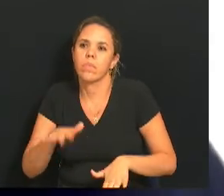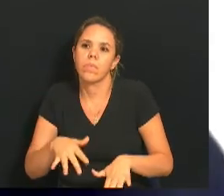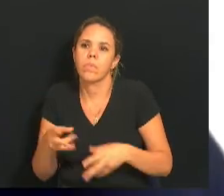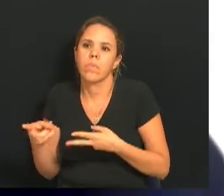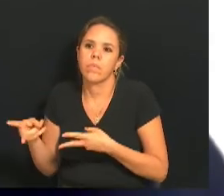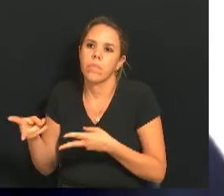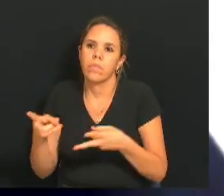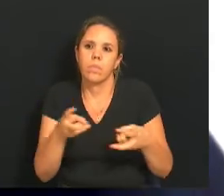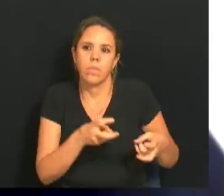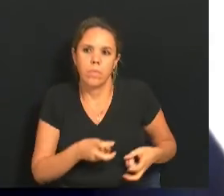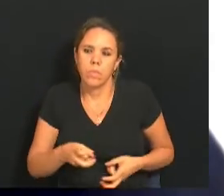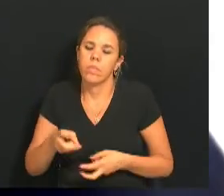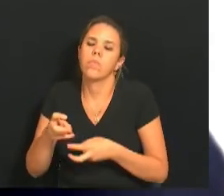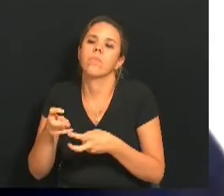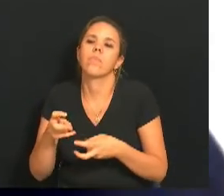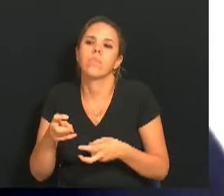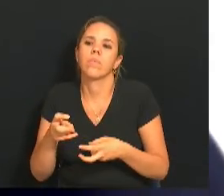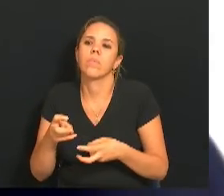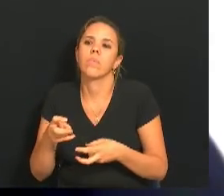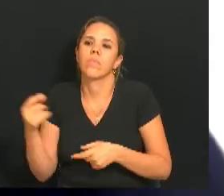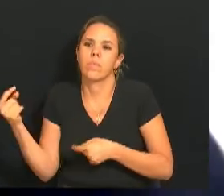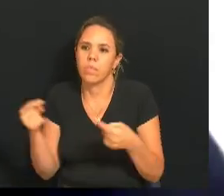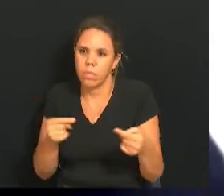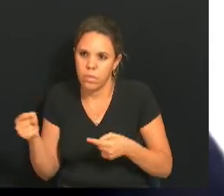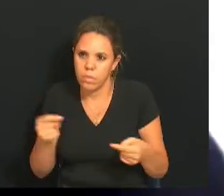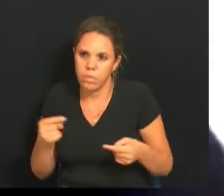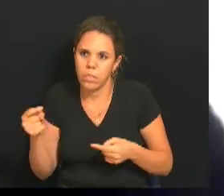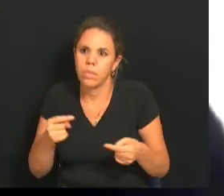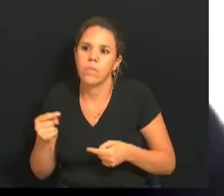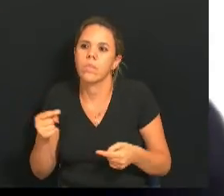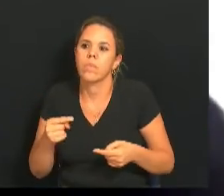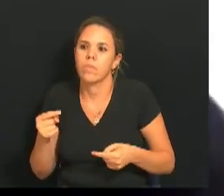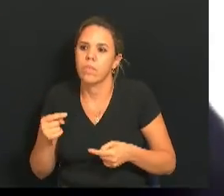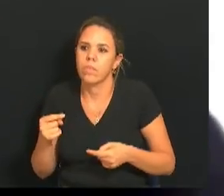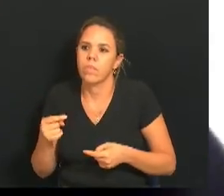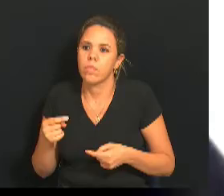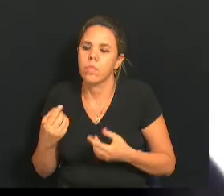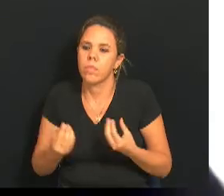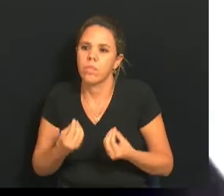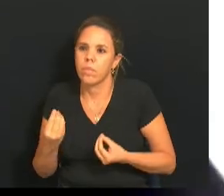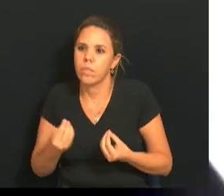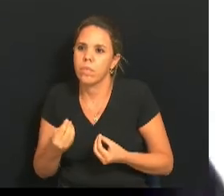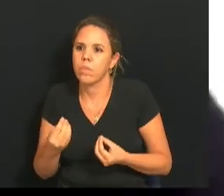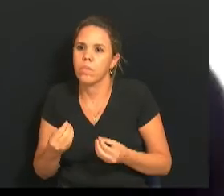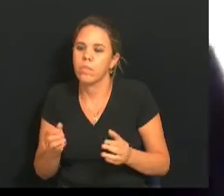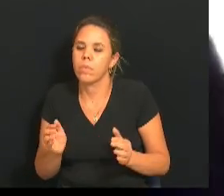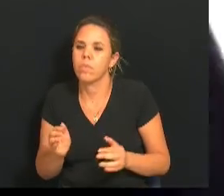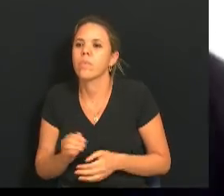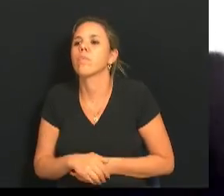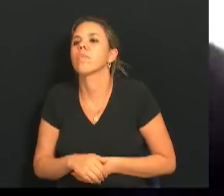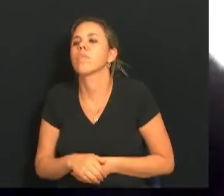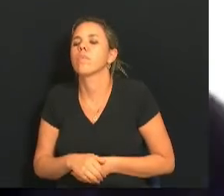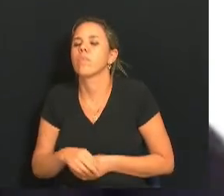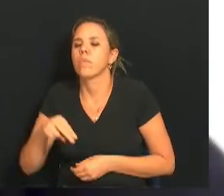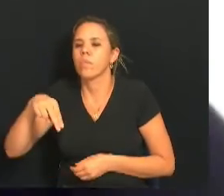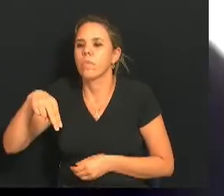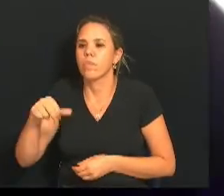percebe uma certa disputa. Eu percebo muito essa disputa quando é em nave mãe, viu, viu, vereador